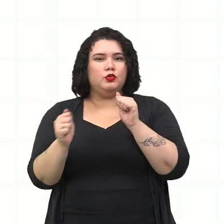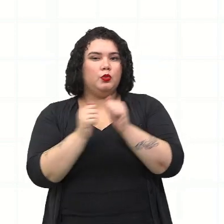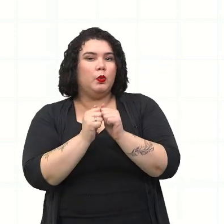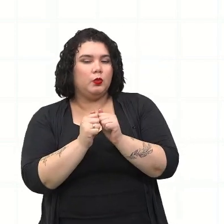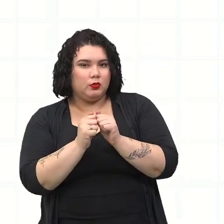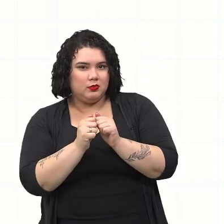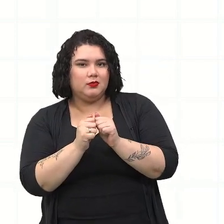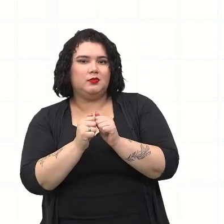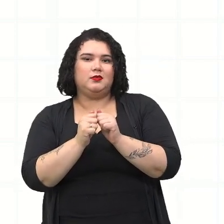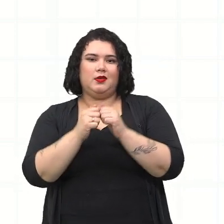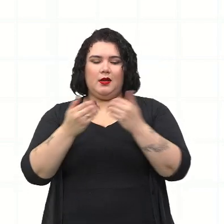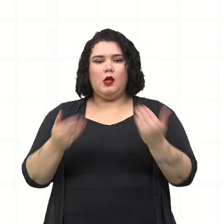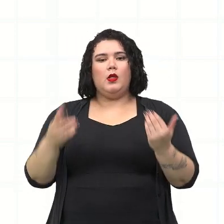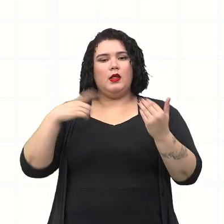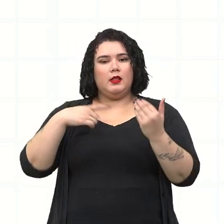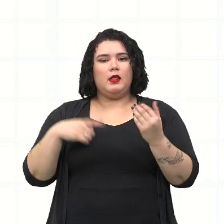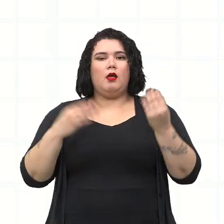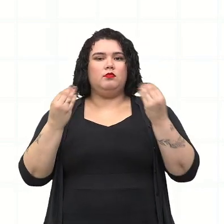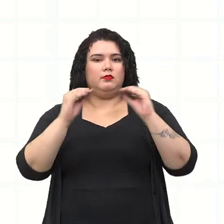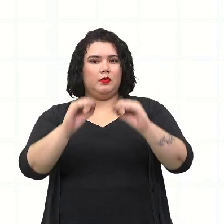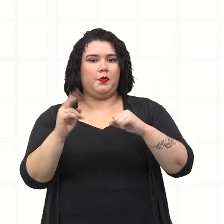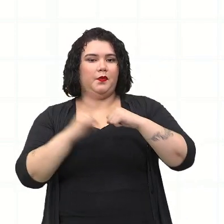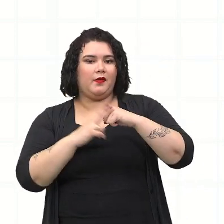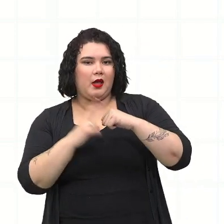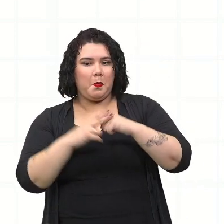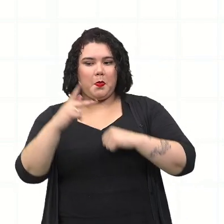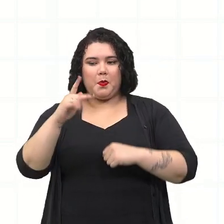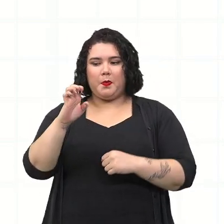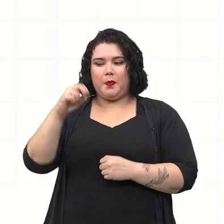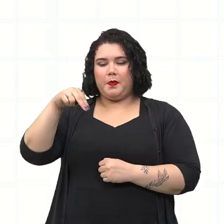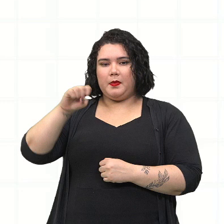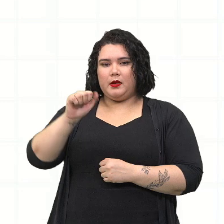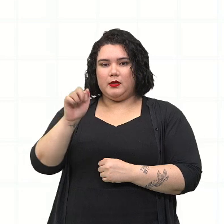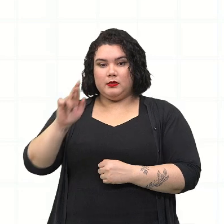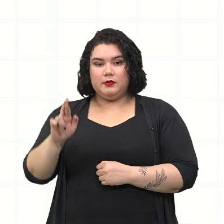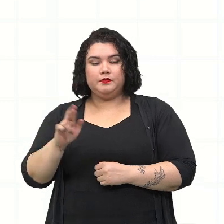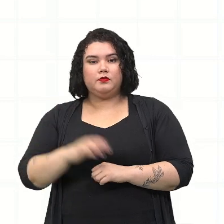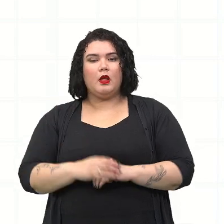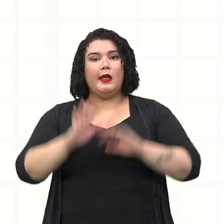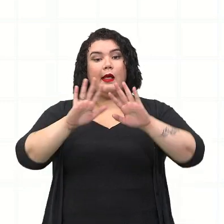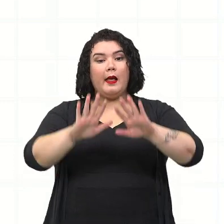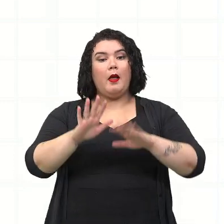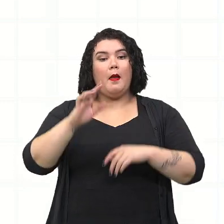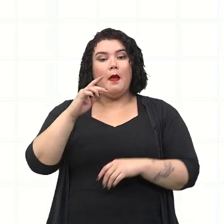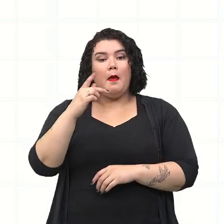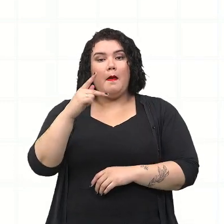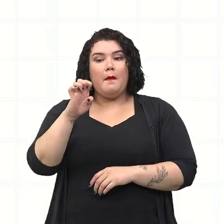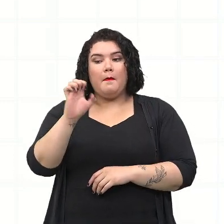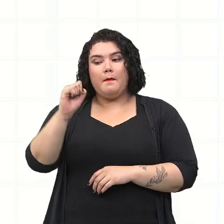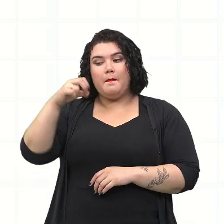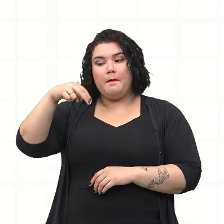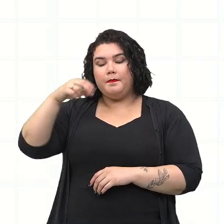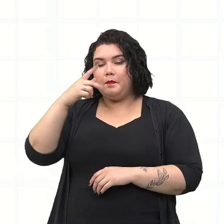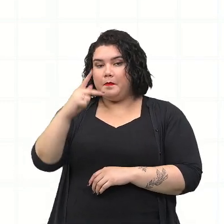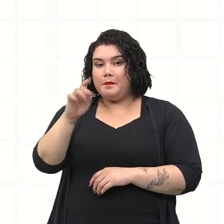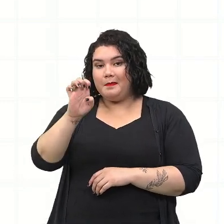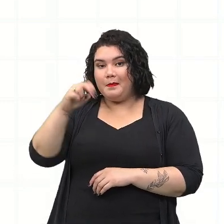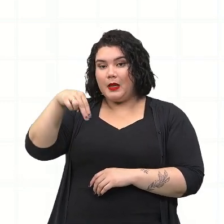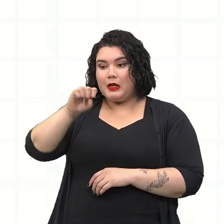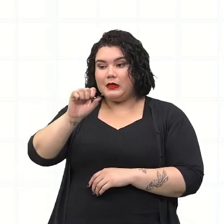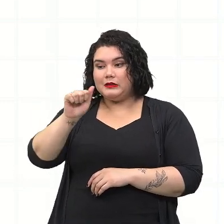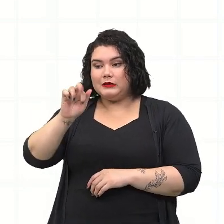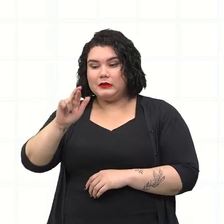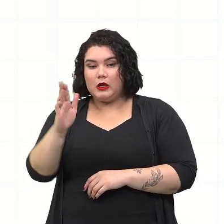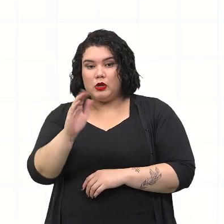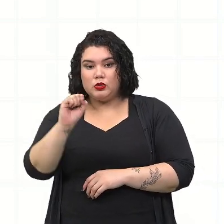Coloquei um sentido nesse verbo pensar. Pensar sobre é refletir ou considerar um assunto. Pensei sobre o que